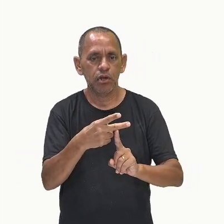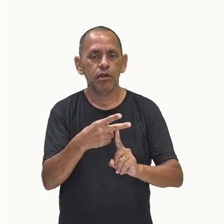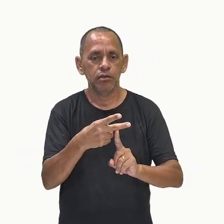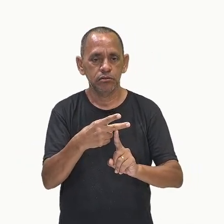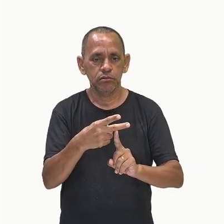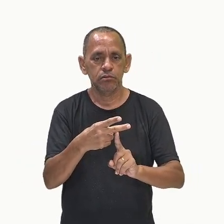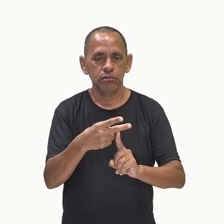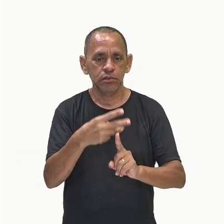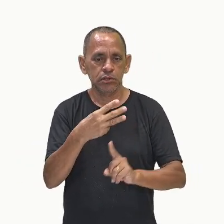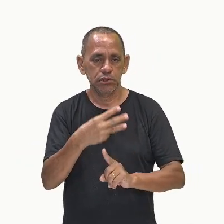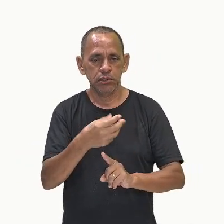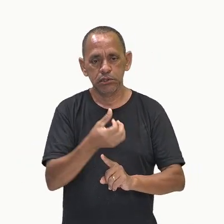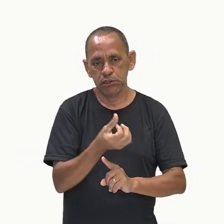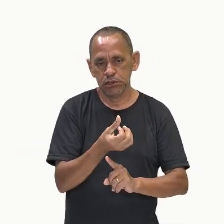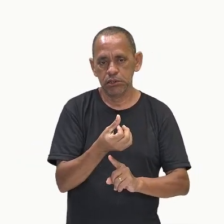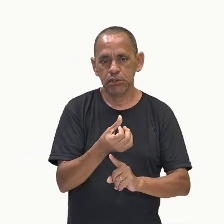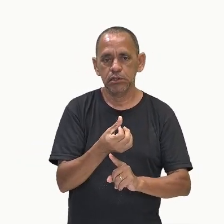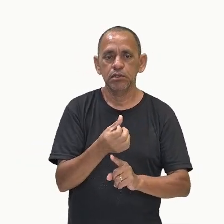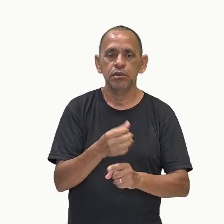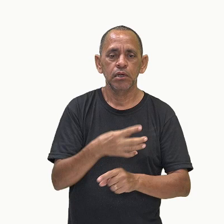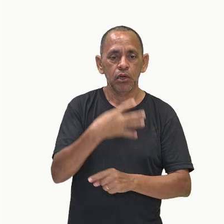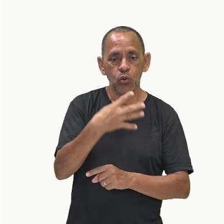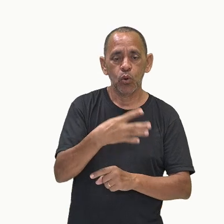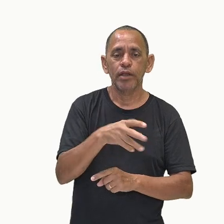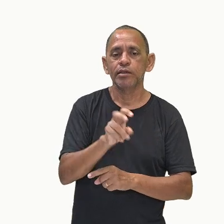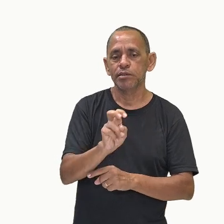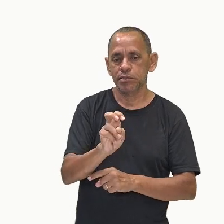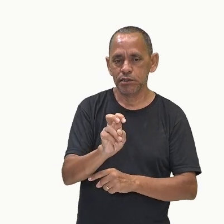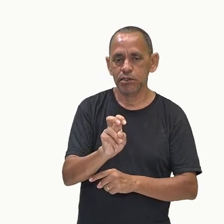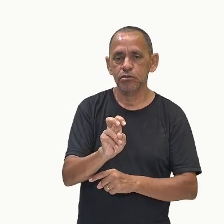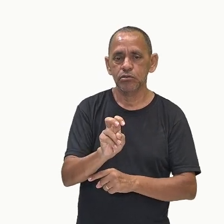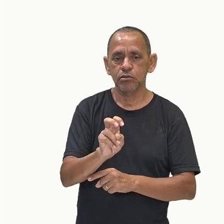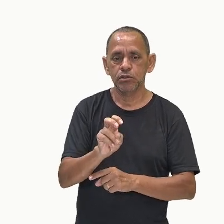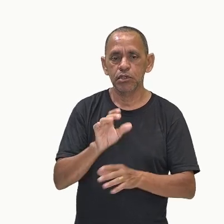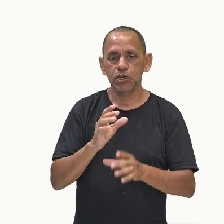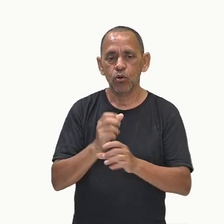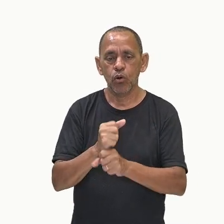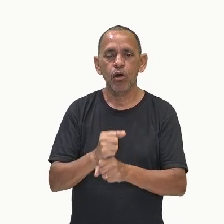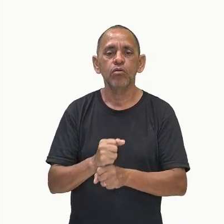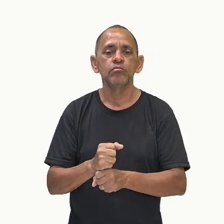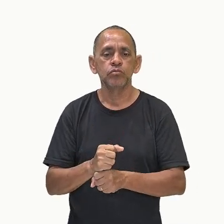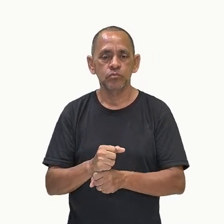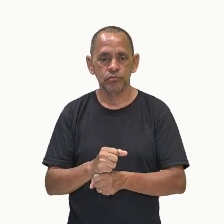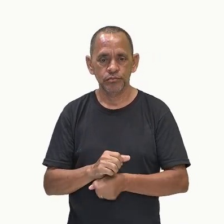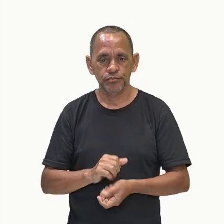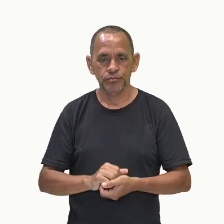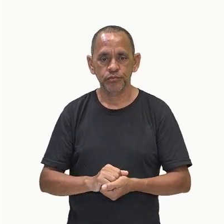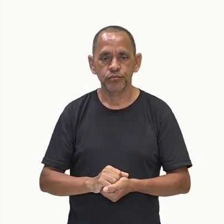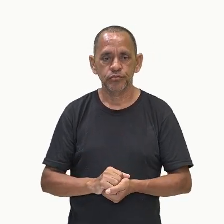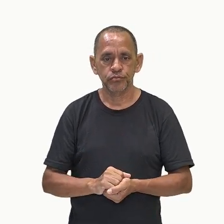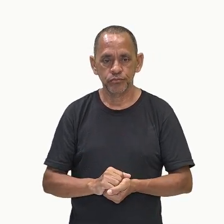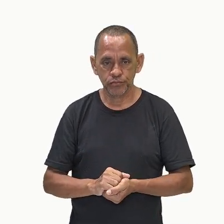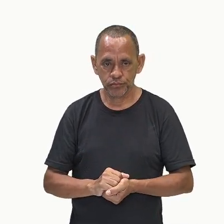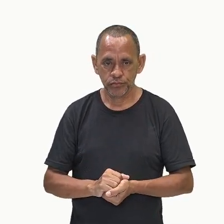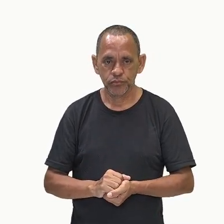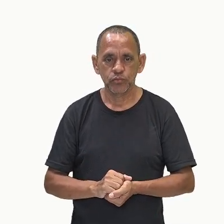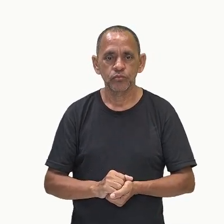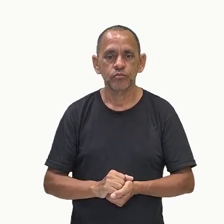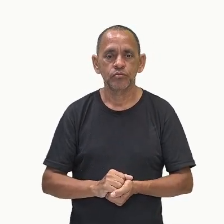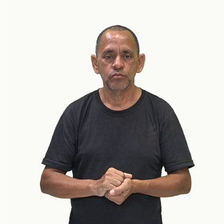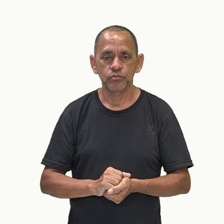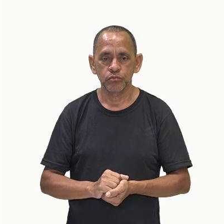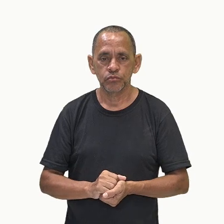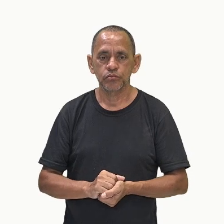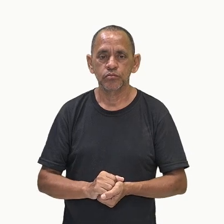45 será igual 9 mais 36, 45. Como 45 é igual a